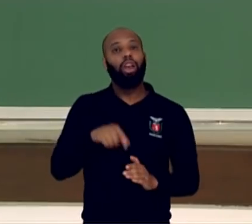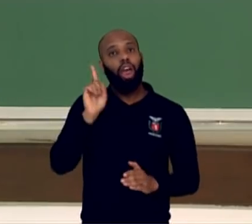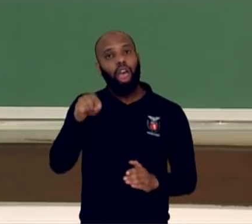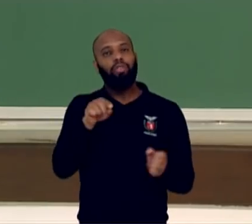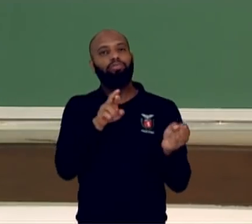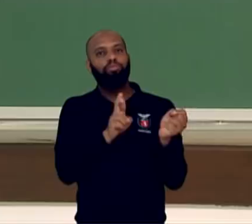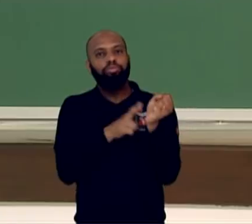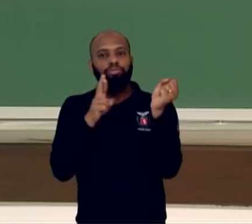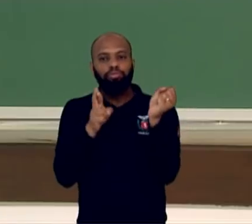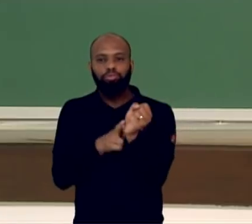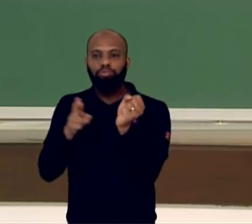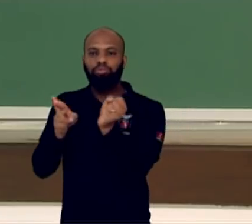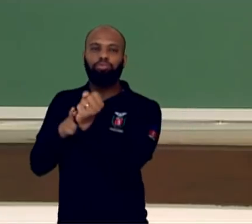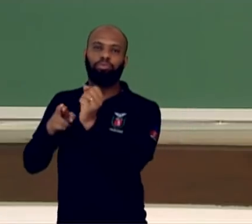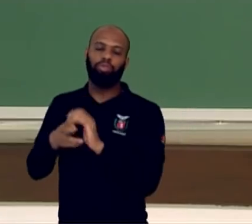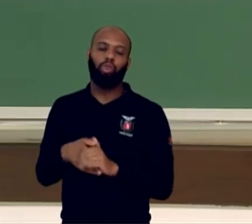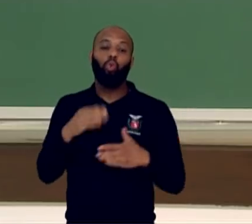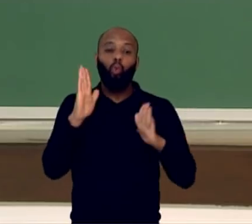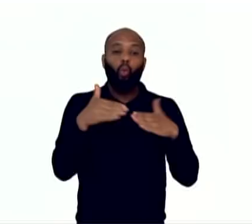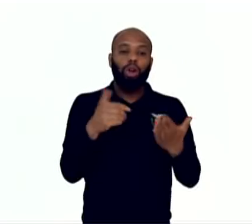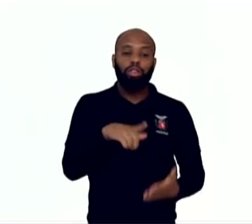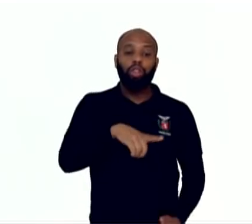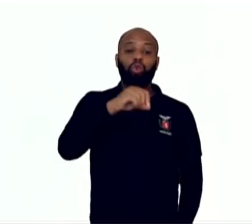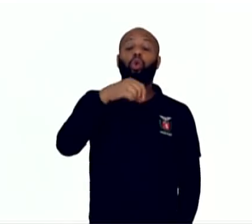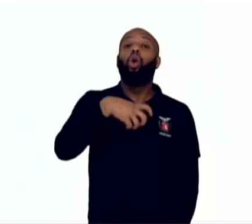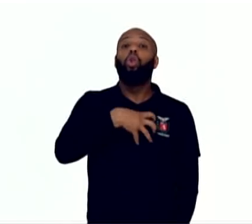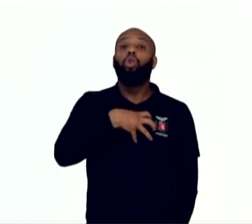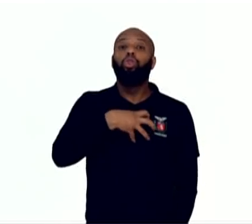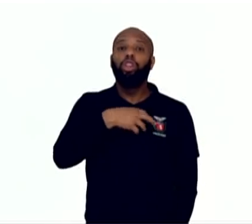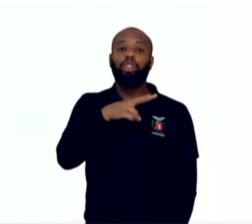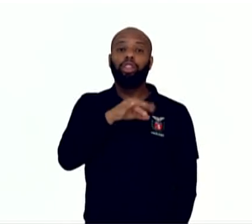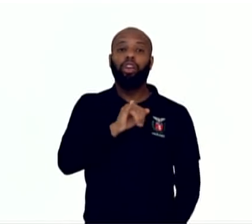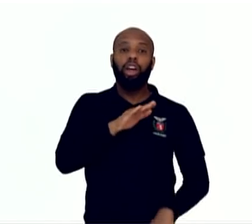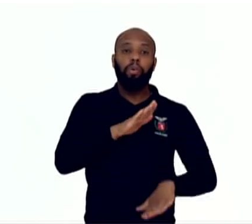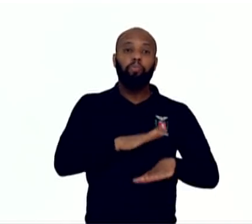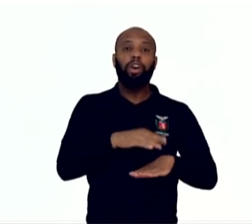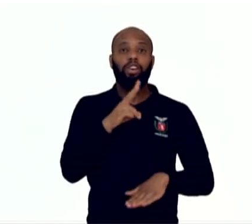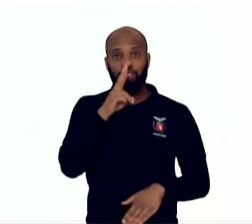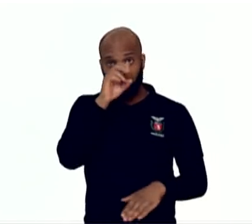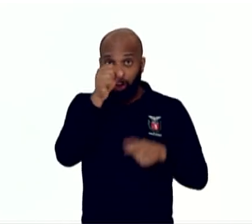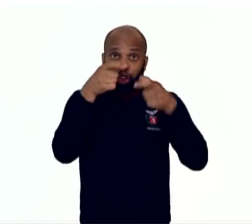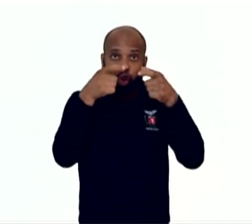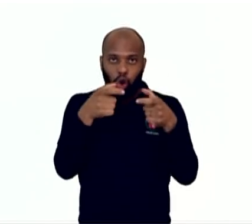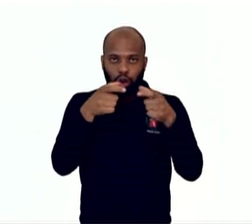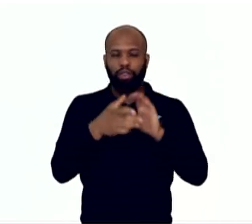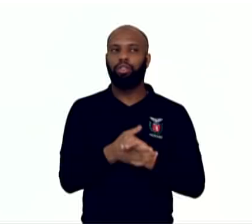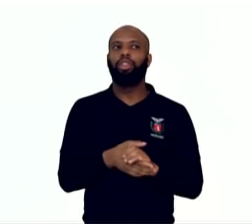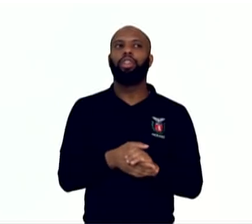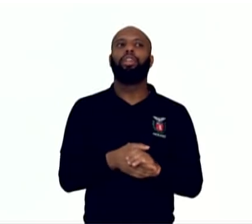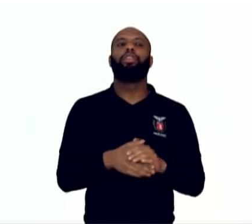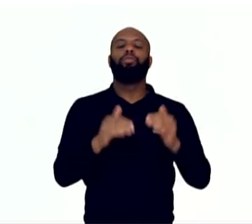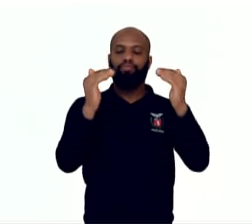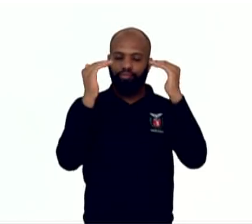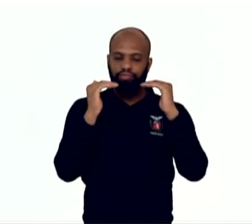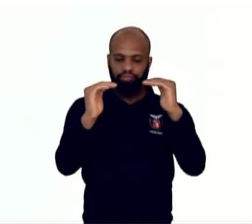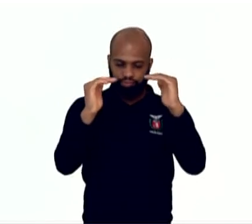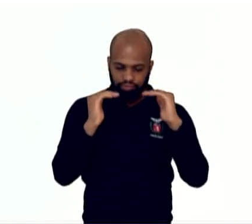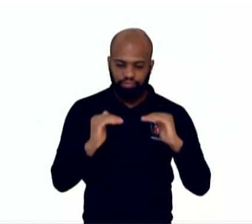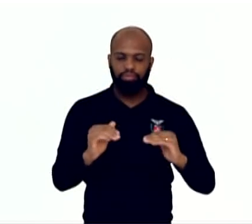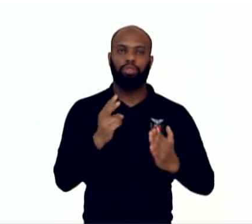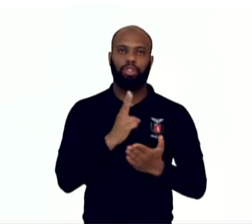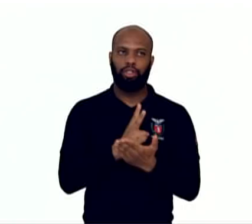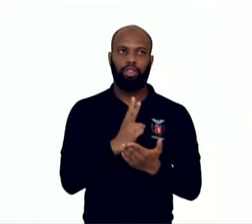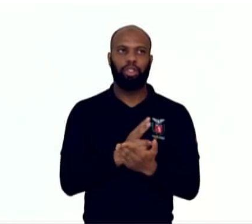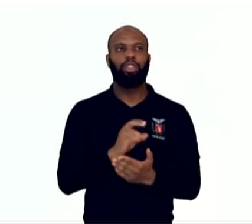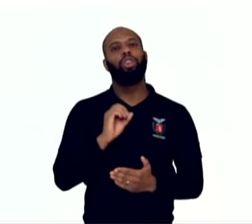ritmo. Quando a gente escolhe, faz essa escolha por sílabas fortes em uma palavra. Tudo bem? E repete palavras